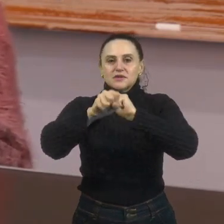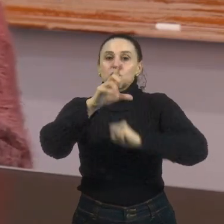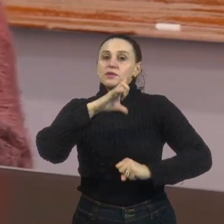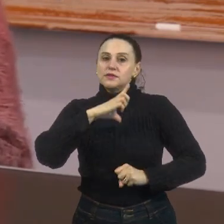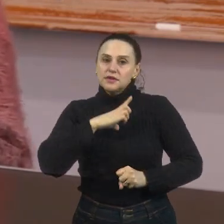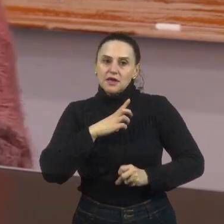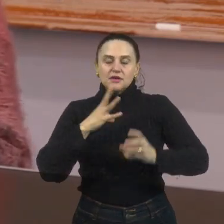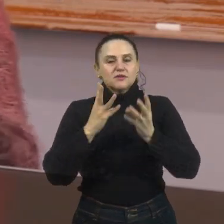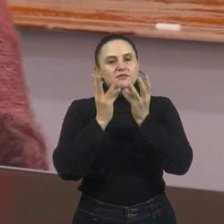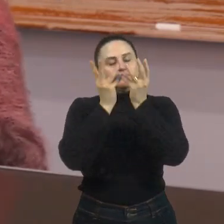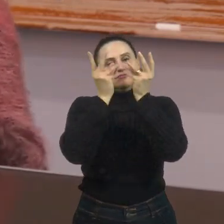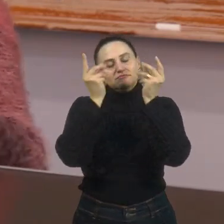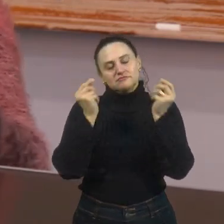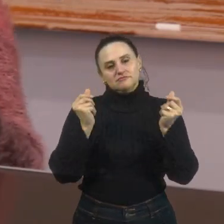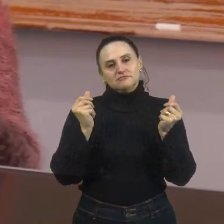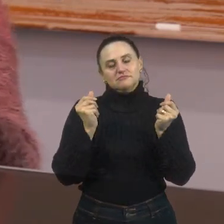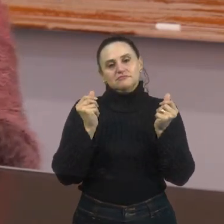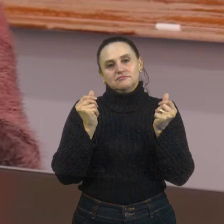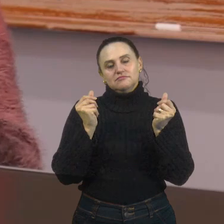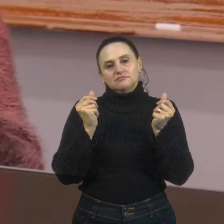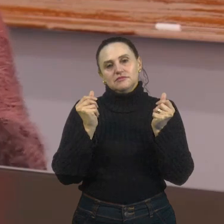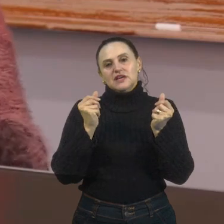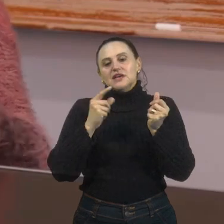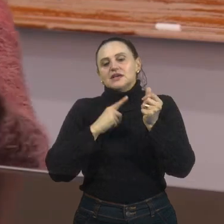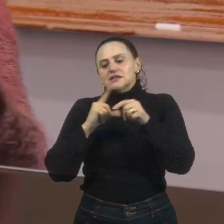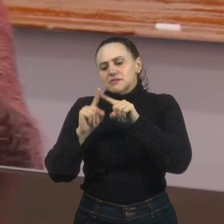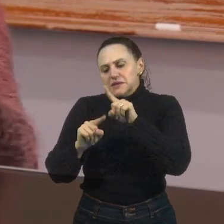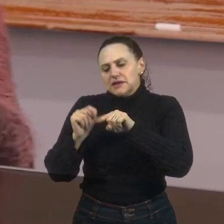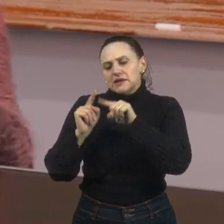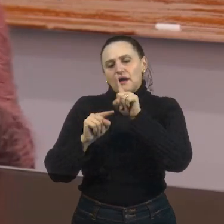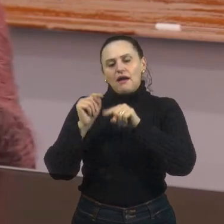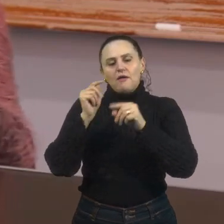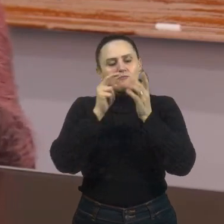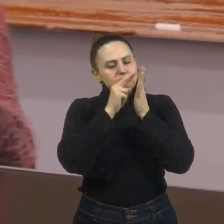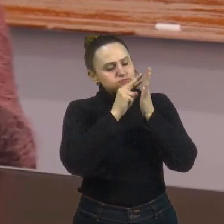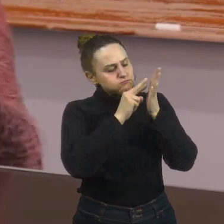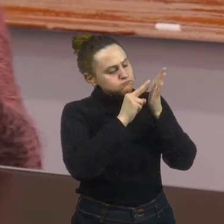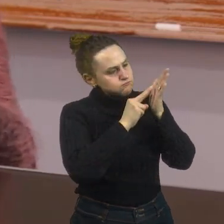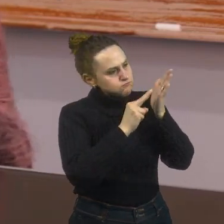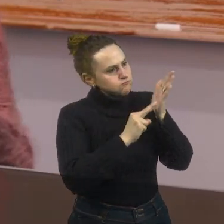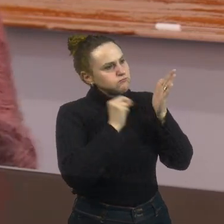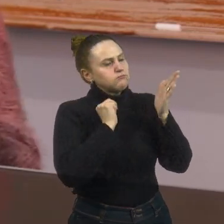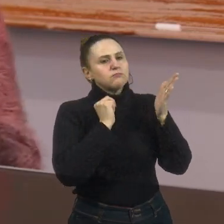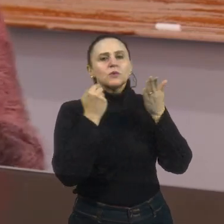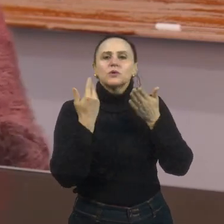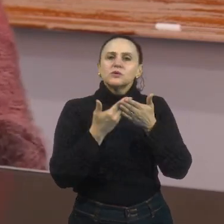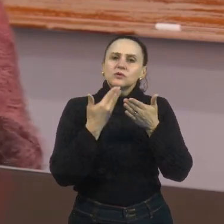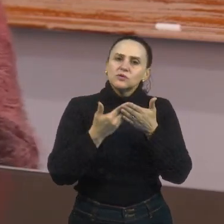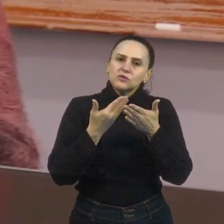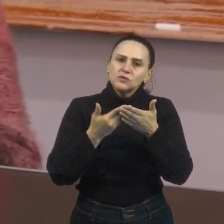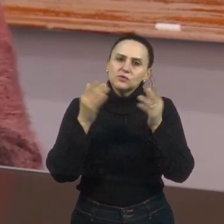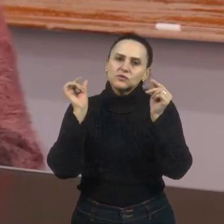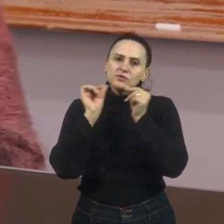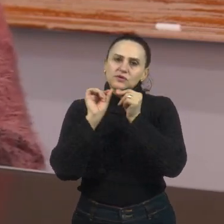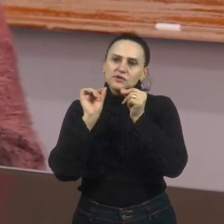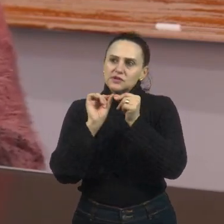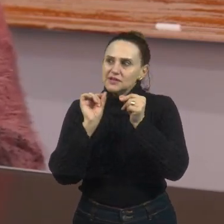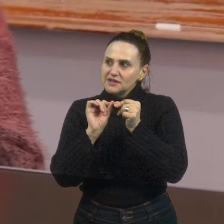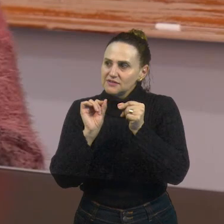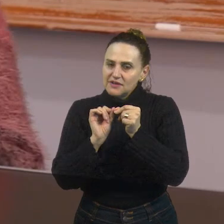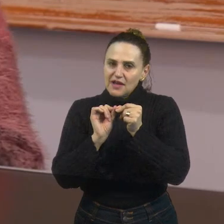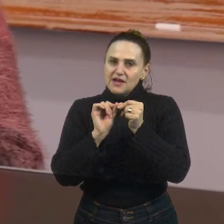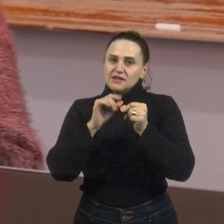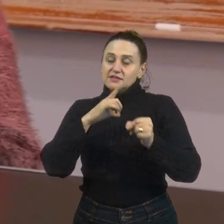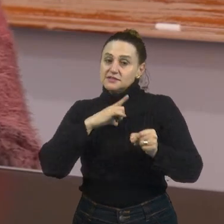qualidade, né? Que os materiais que ele lê, que os estudos que ele faz tenham